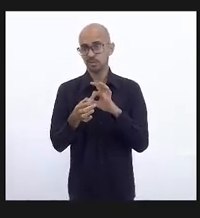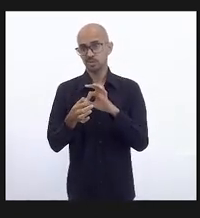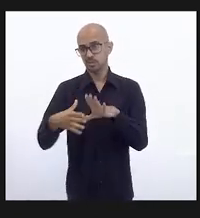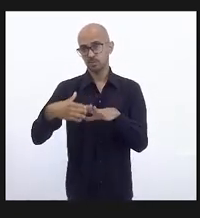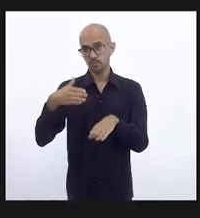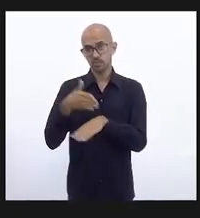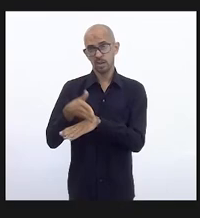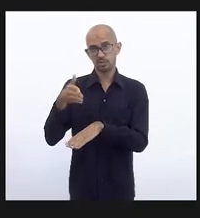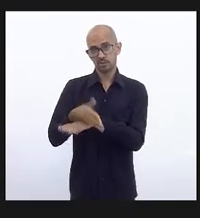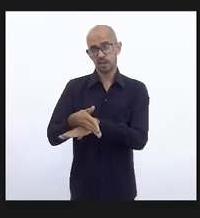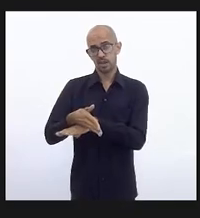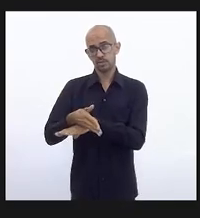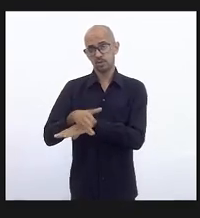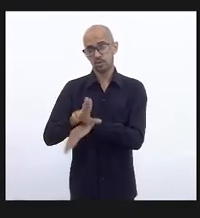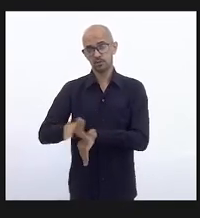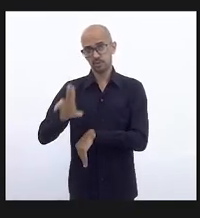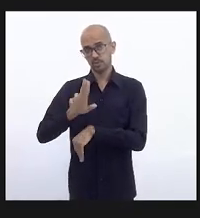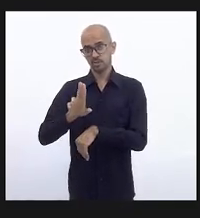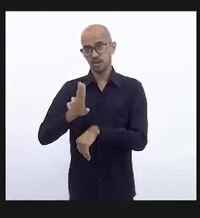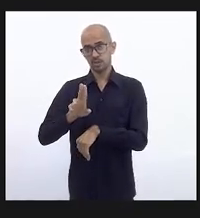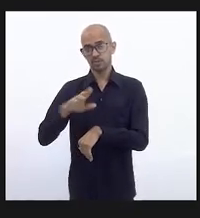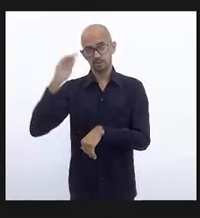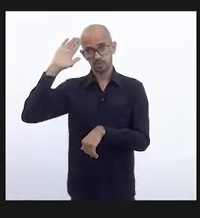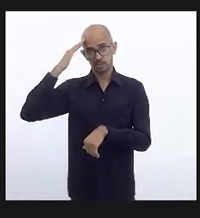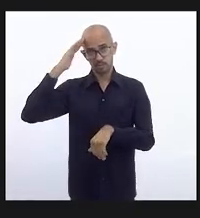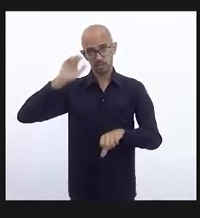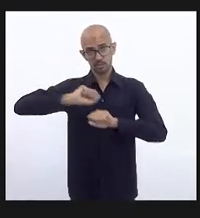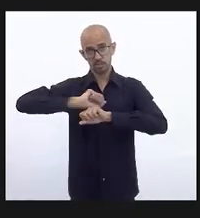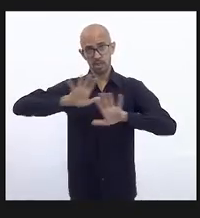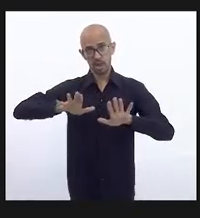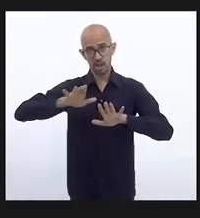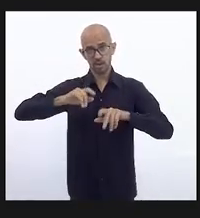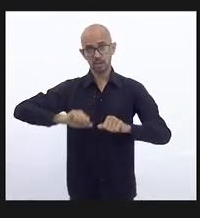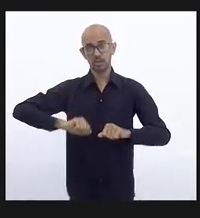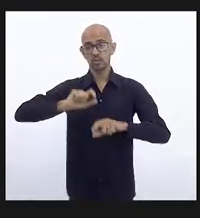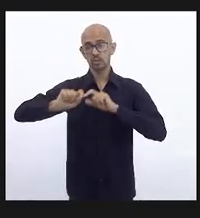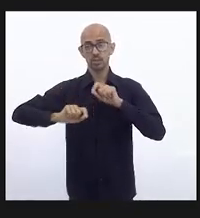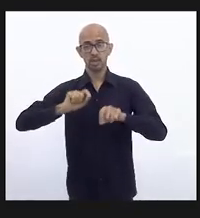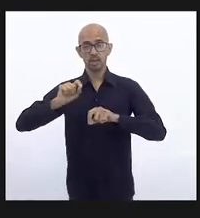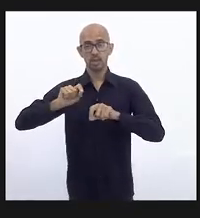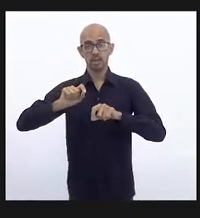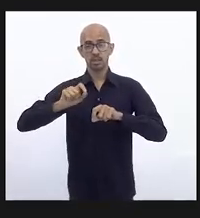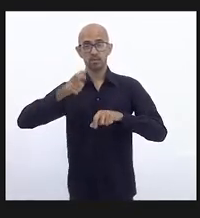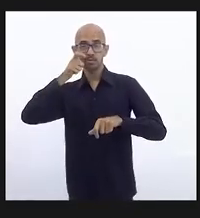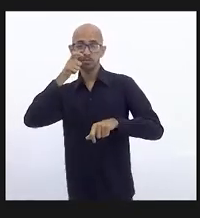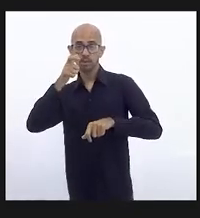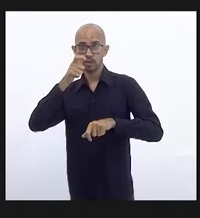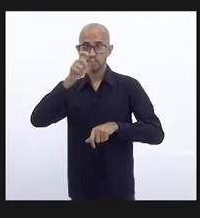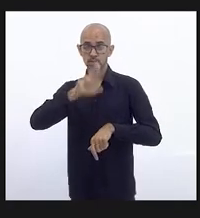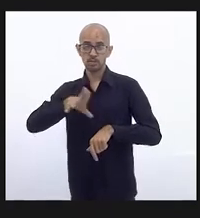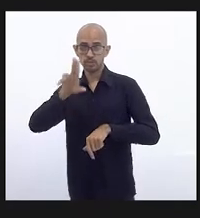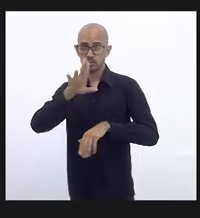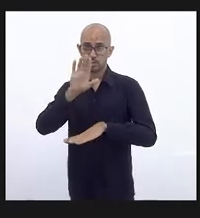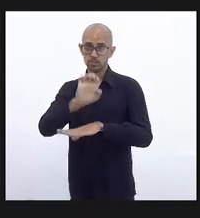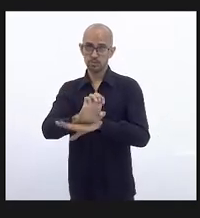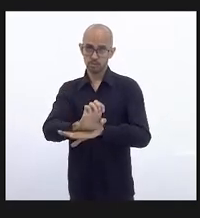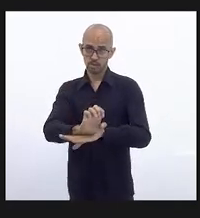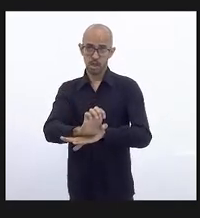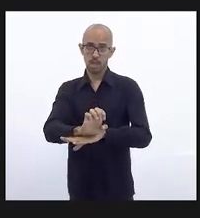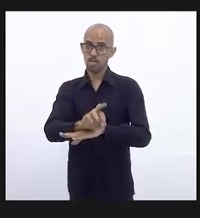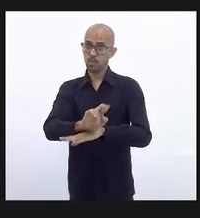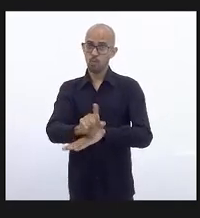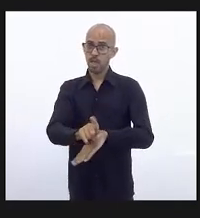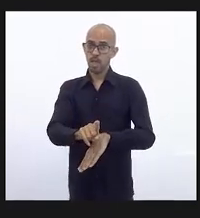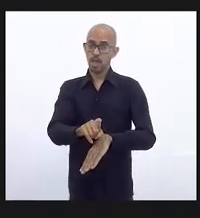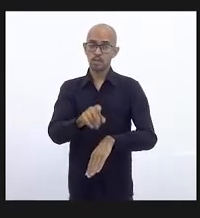acesso ao ensino superior, compreendendo que a vocação das universidades estaduais do Rio de Janeiro, ela não é só uma